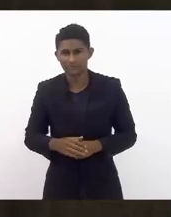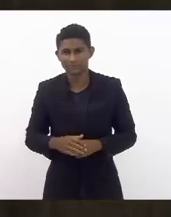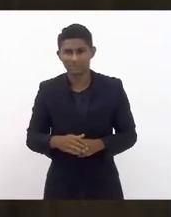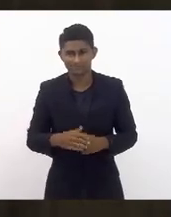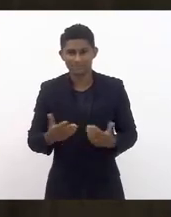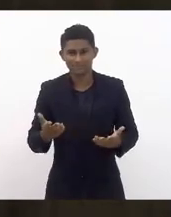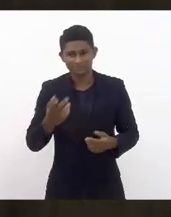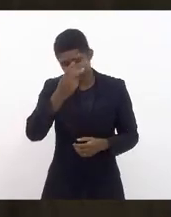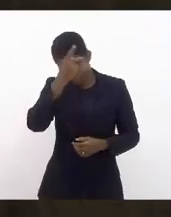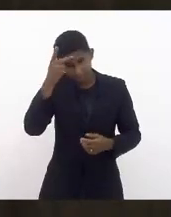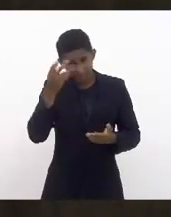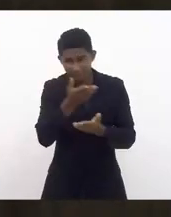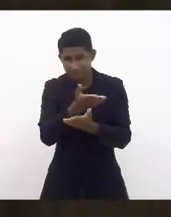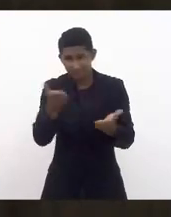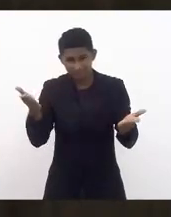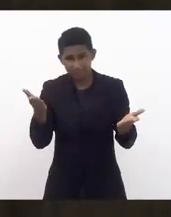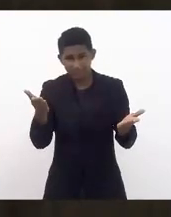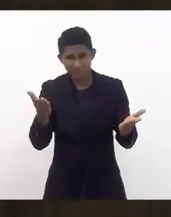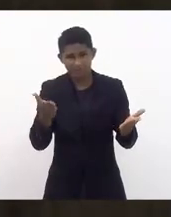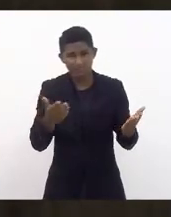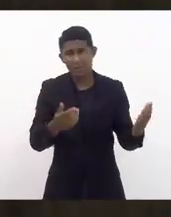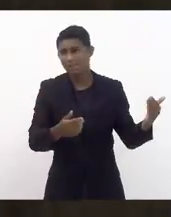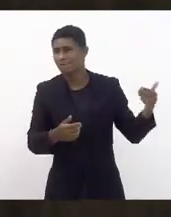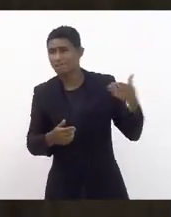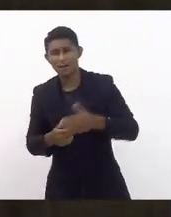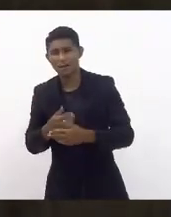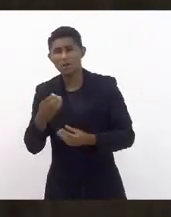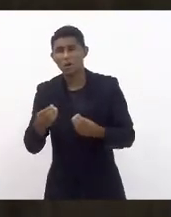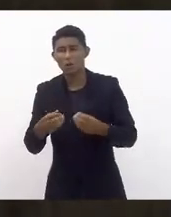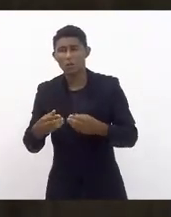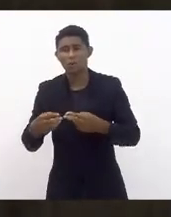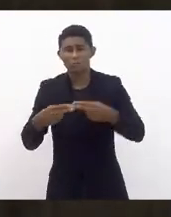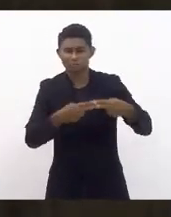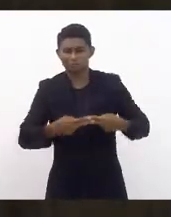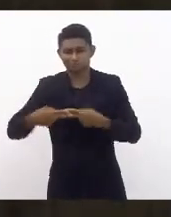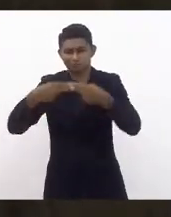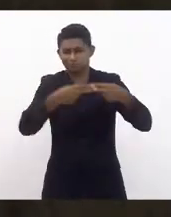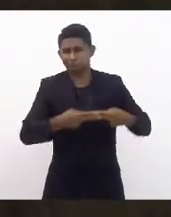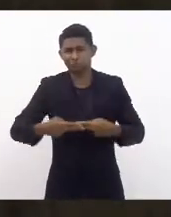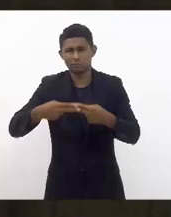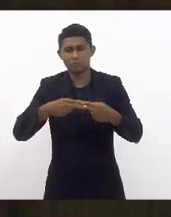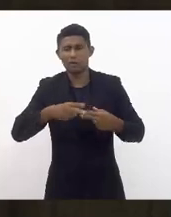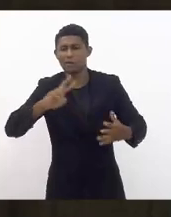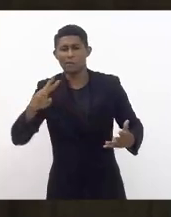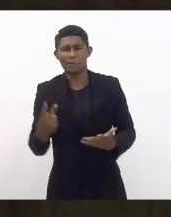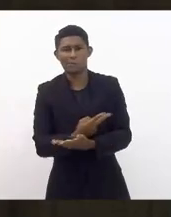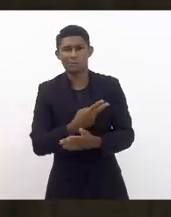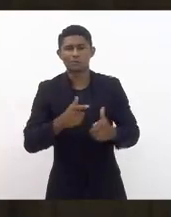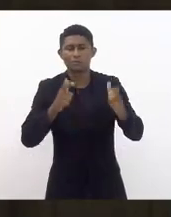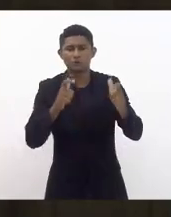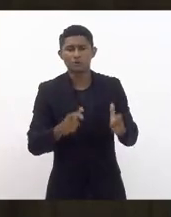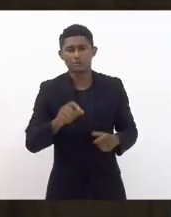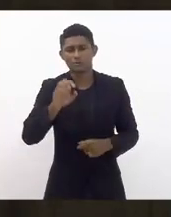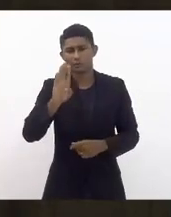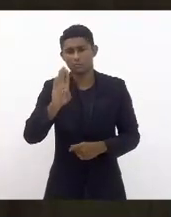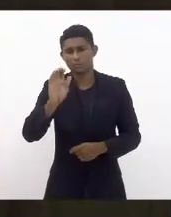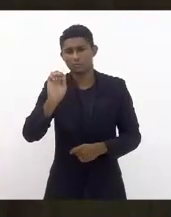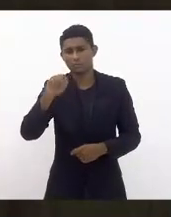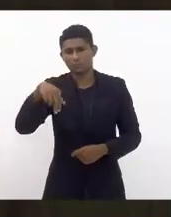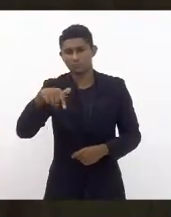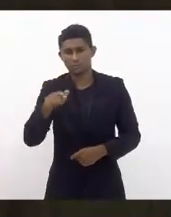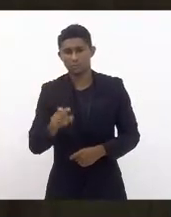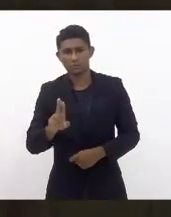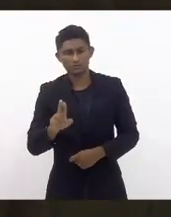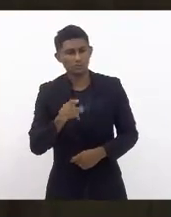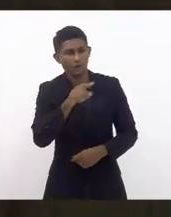cá vieram de trem e o trem descarrilhou na altura de Bangu, mas eles vieram. Aqui não tem ninguém